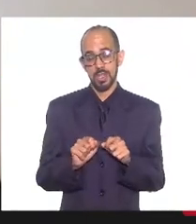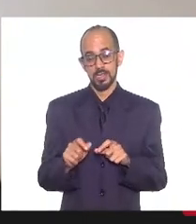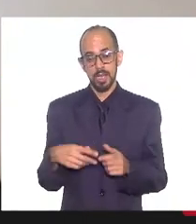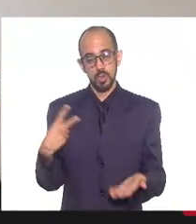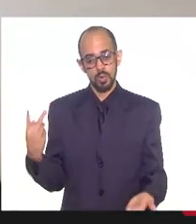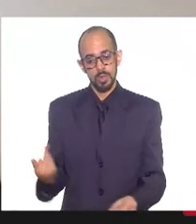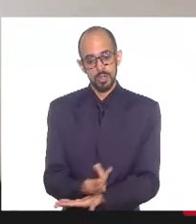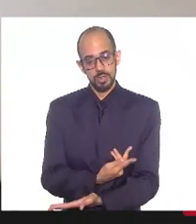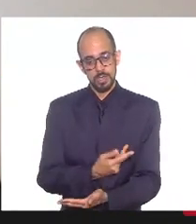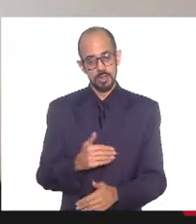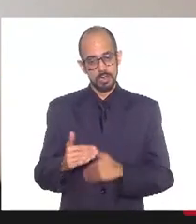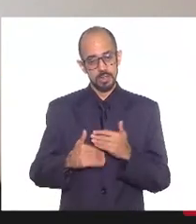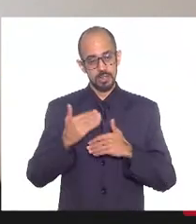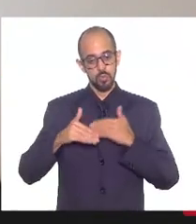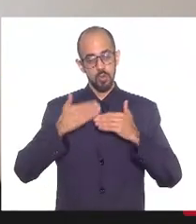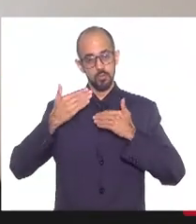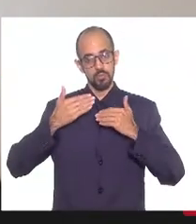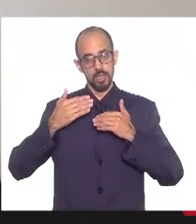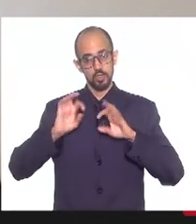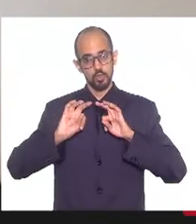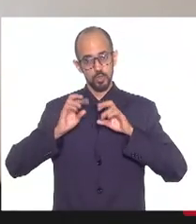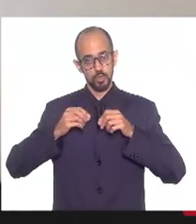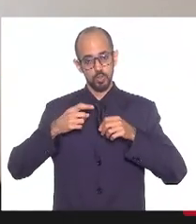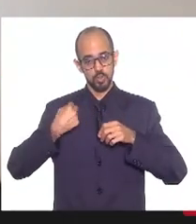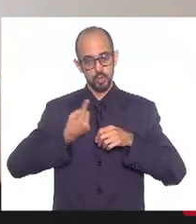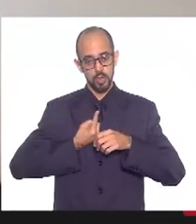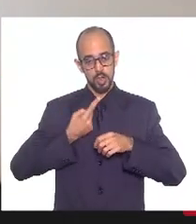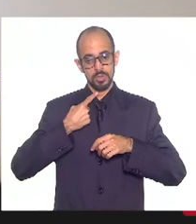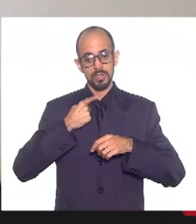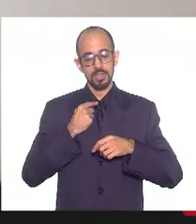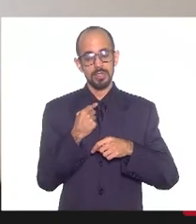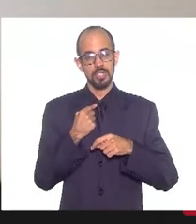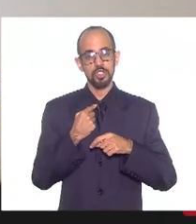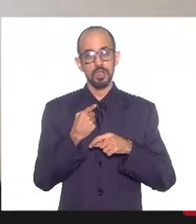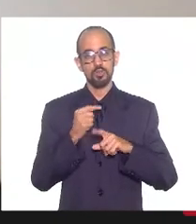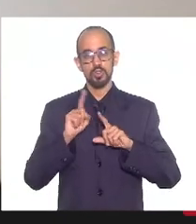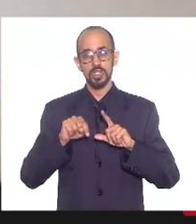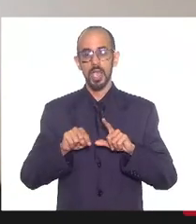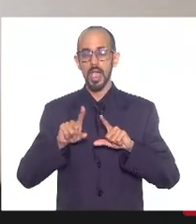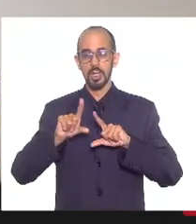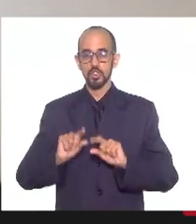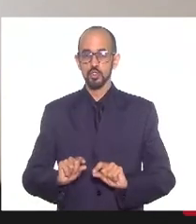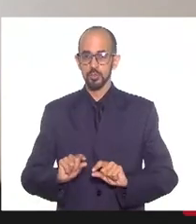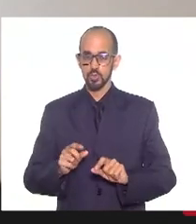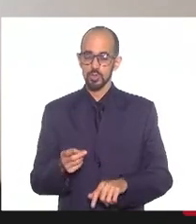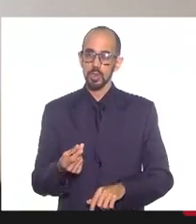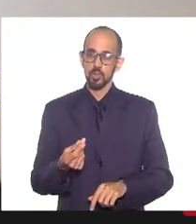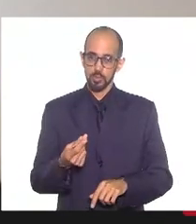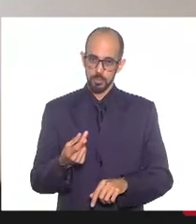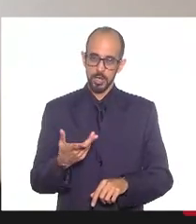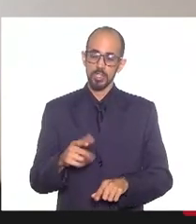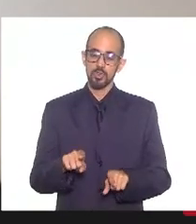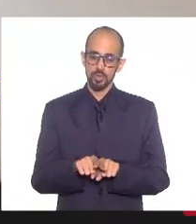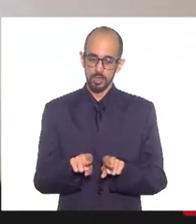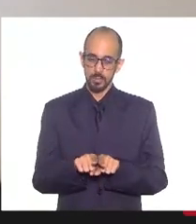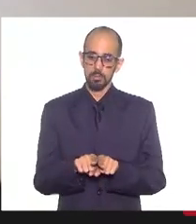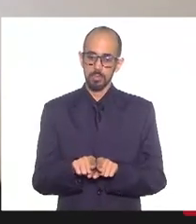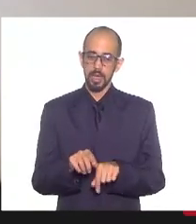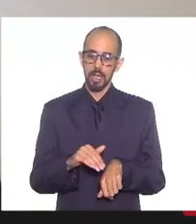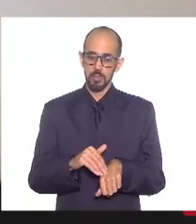esses desenvolvimentos desejados, que são de redução do preço do gás e de aumento da